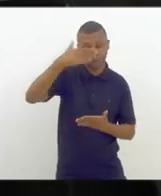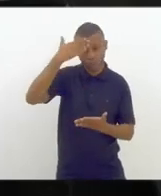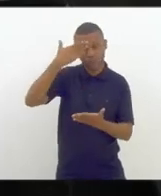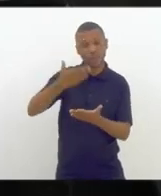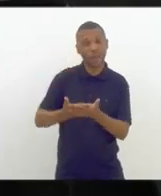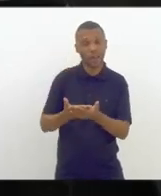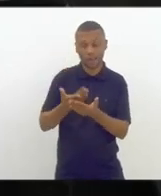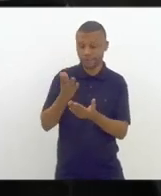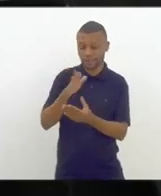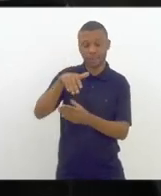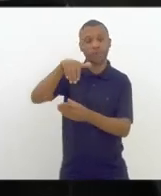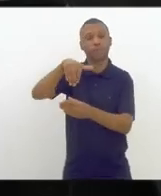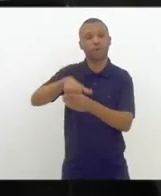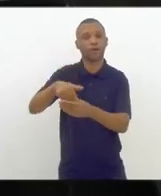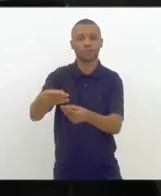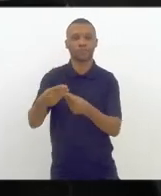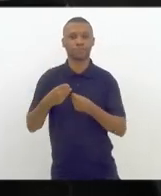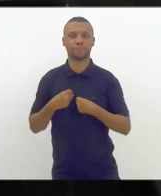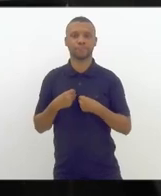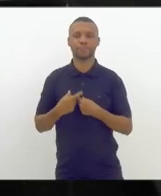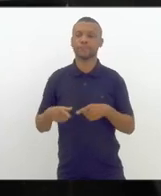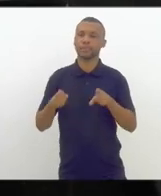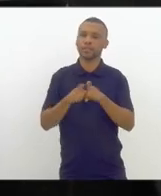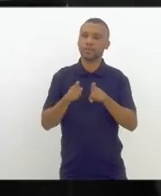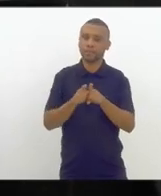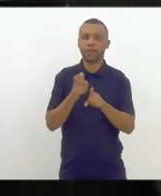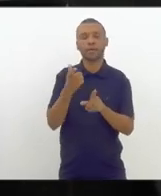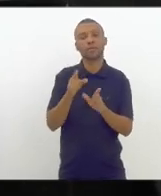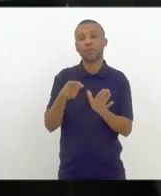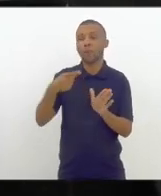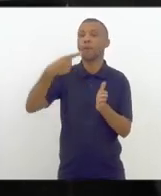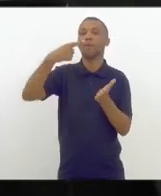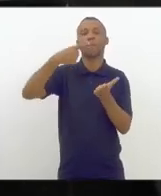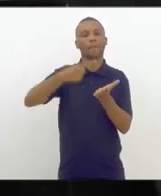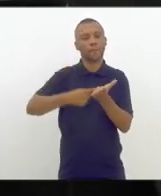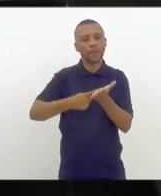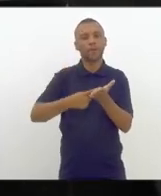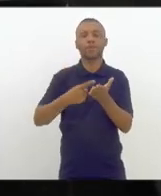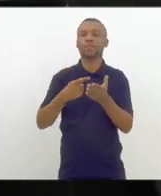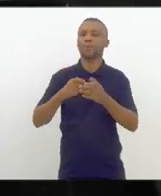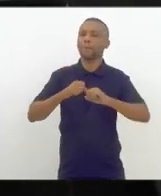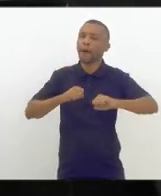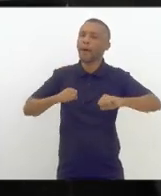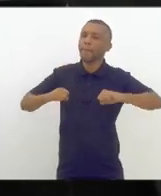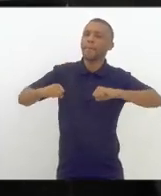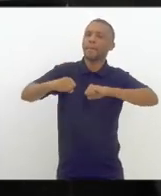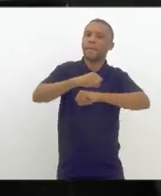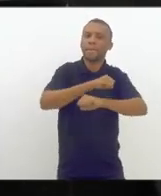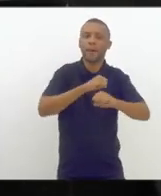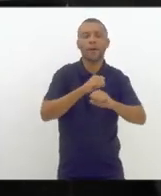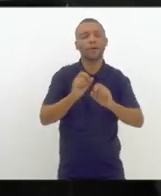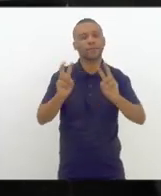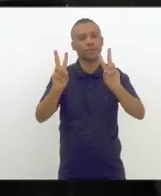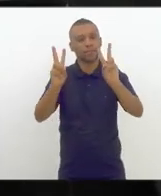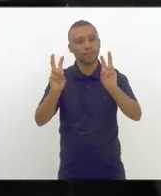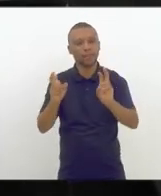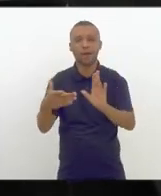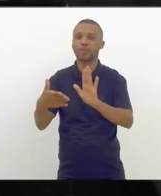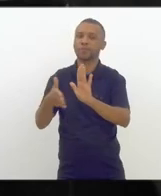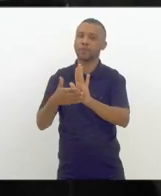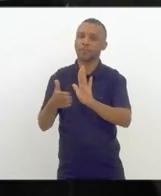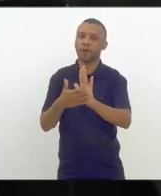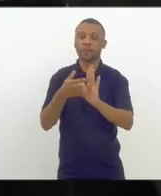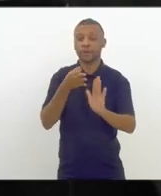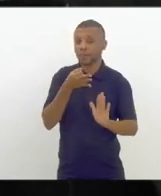voto de confiança, e também renovar os nossos compromissos, as nossas lutas, as nossas pautas, que seguem